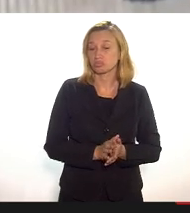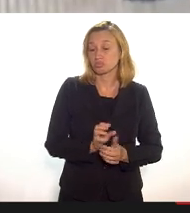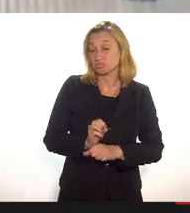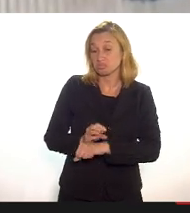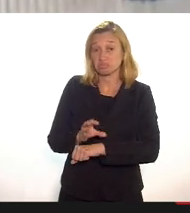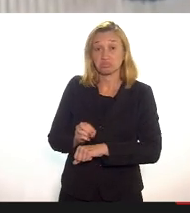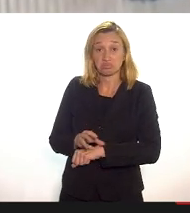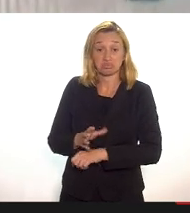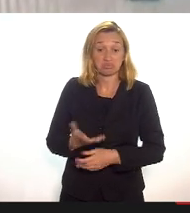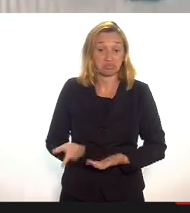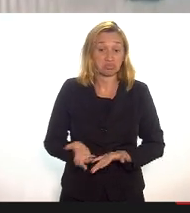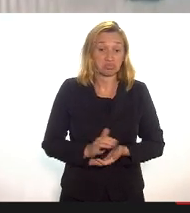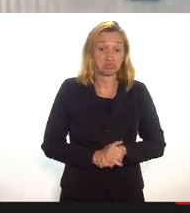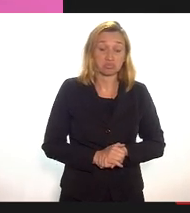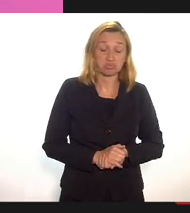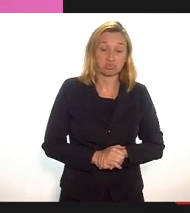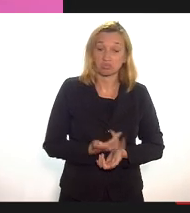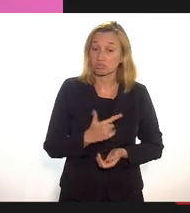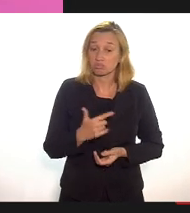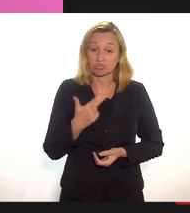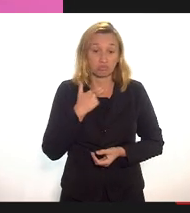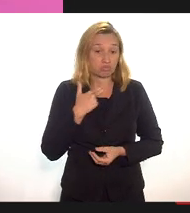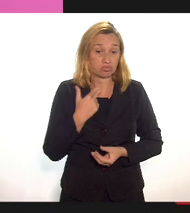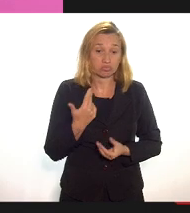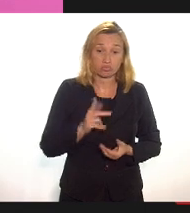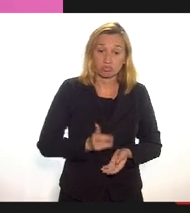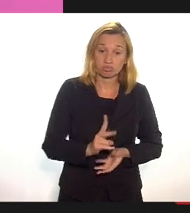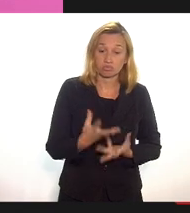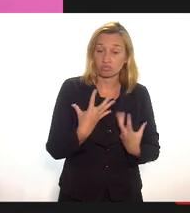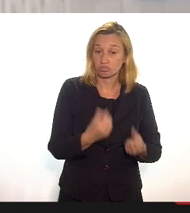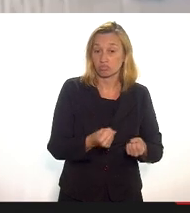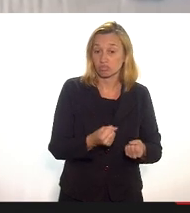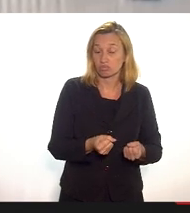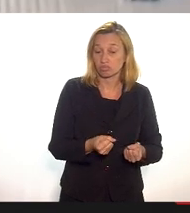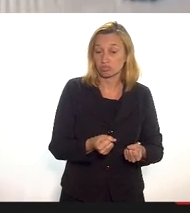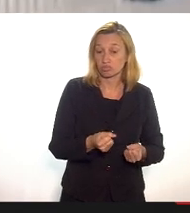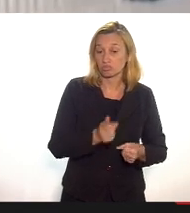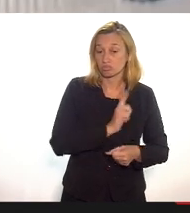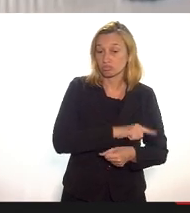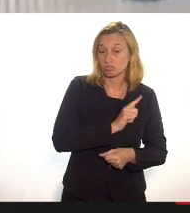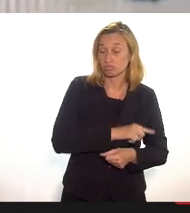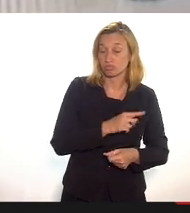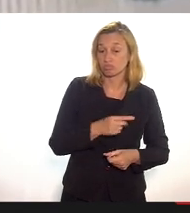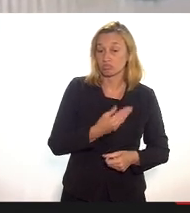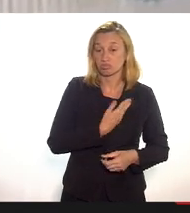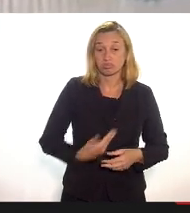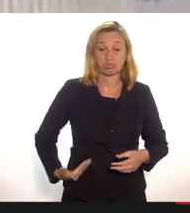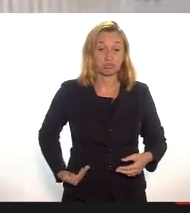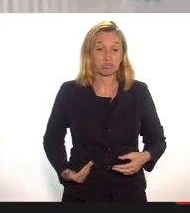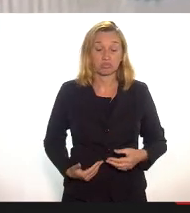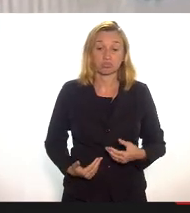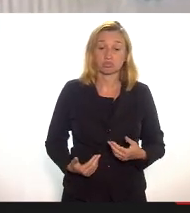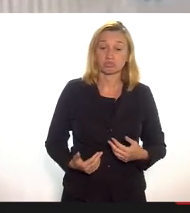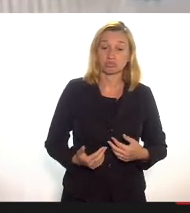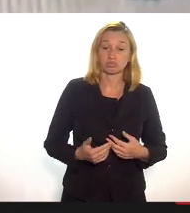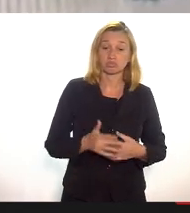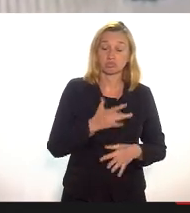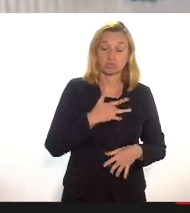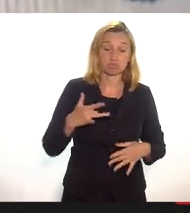indicadores. A gente não pode continuar aceitando a gestão da política pública de saúde dessa